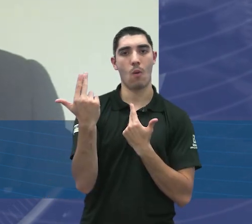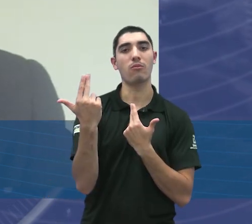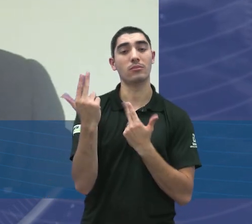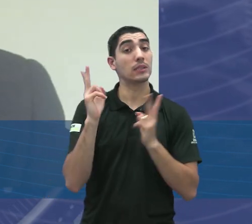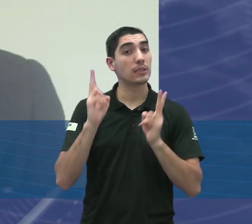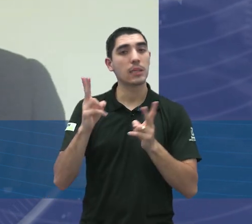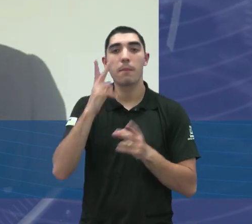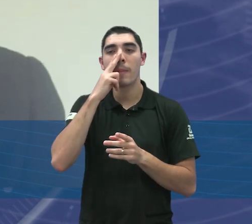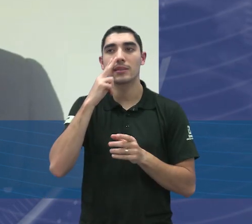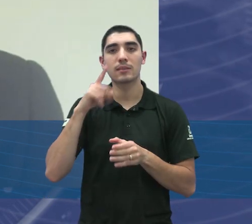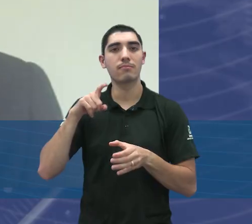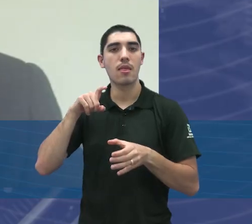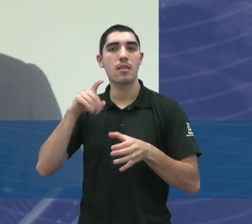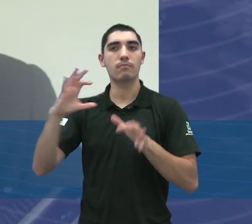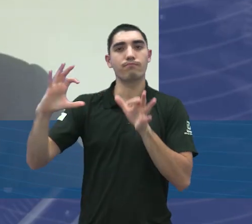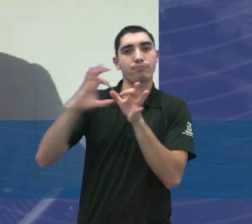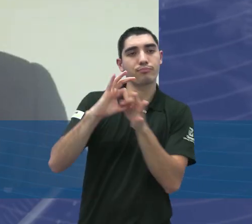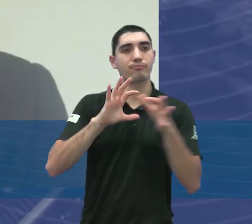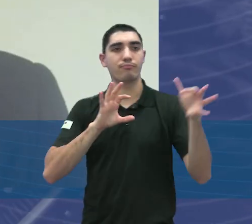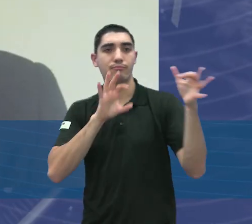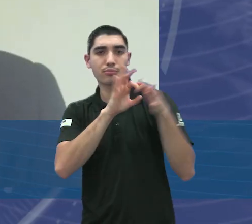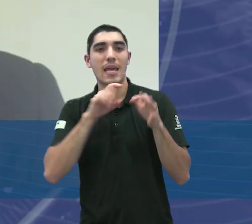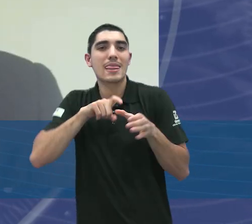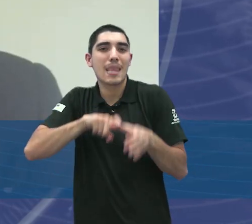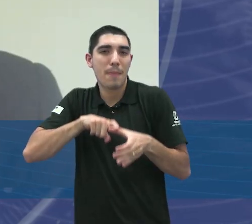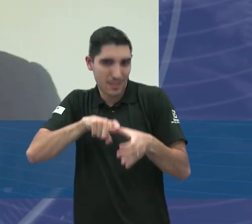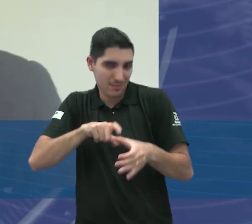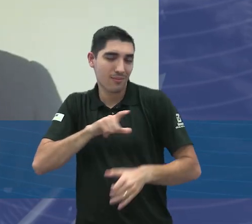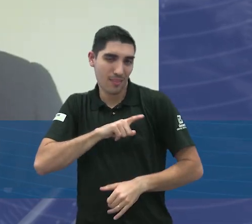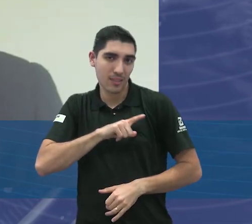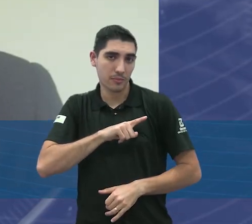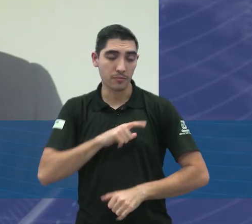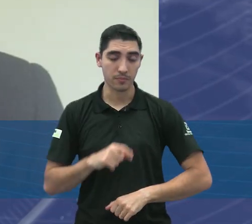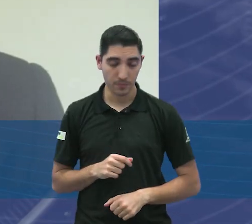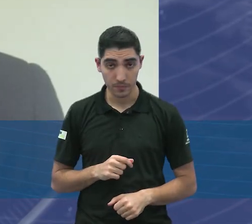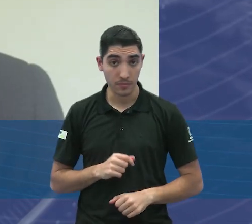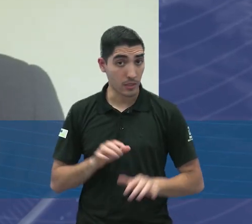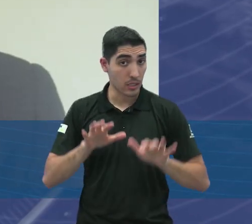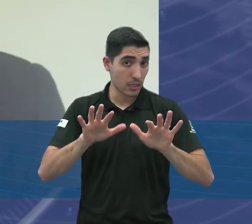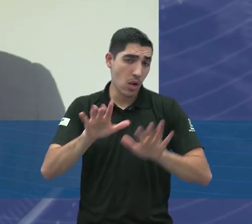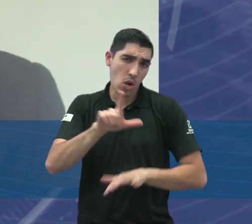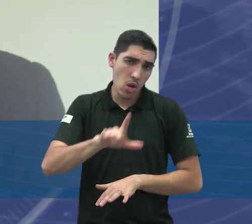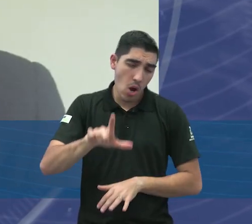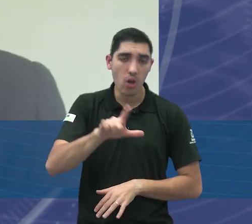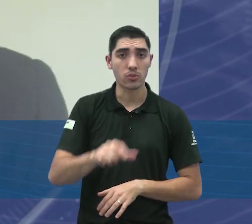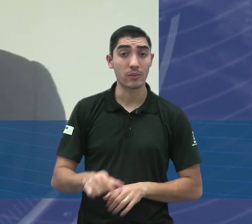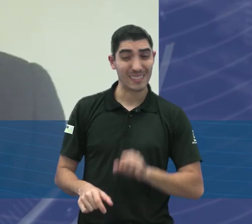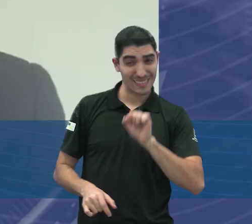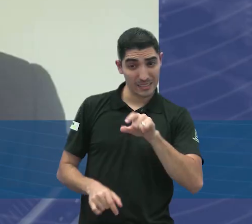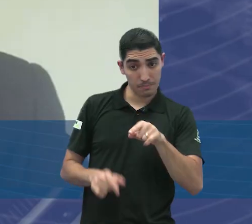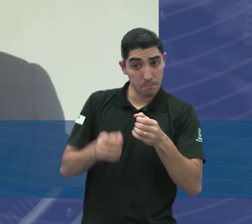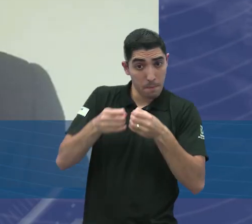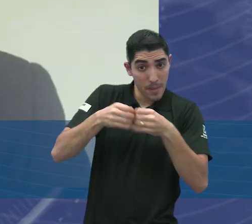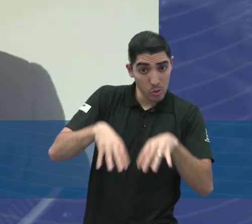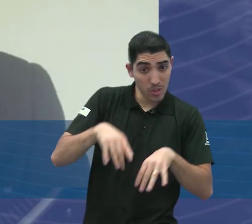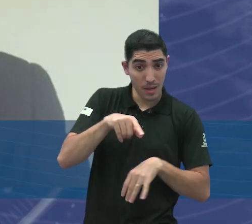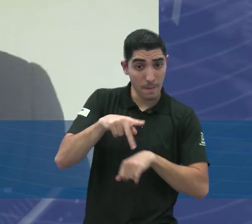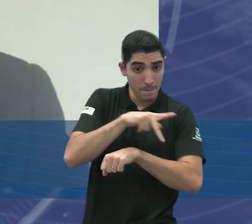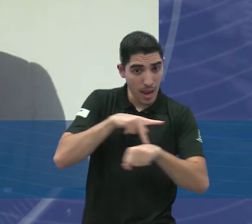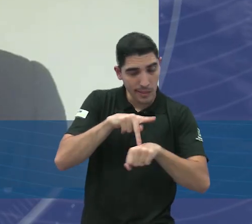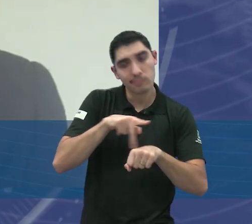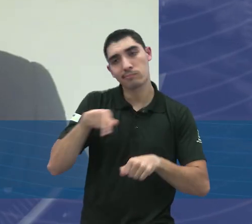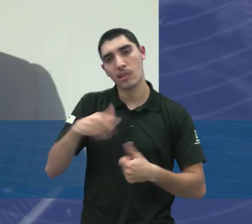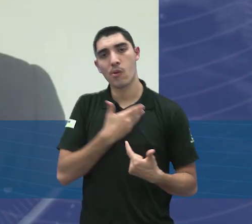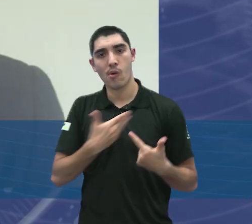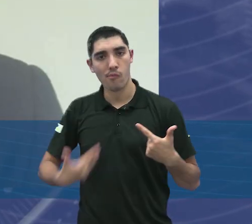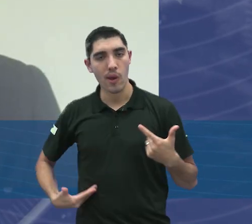outro. E, obviamente, que se tiver afetando um país, também está afetando o Estado,